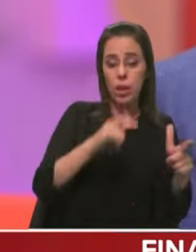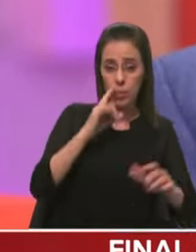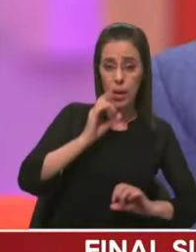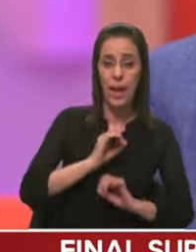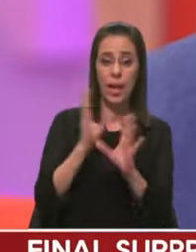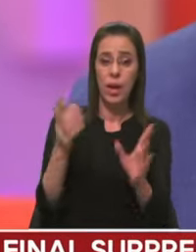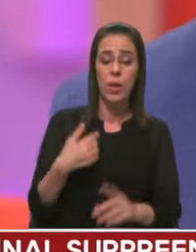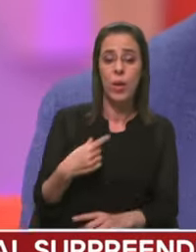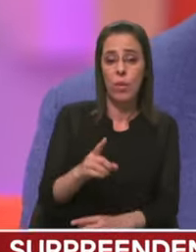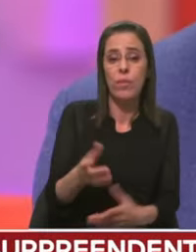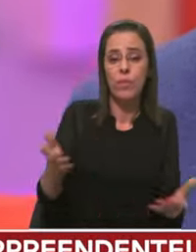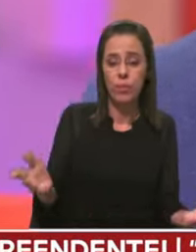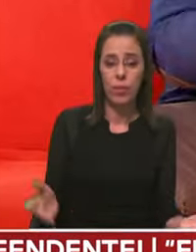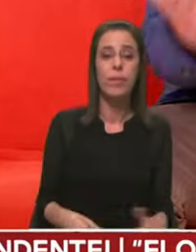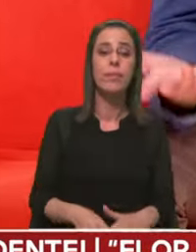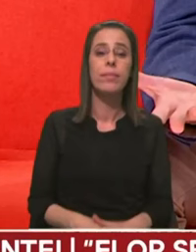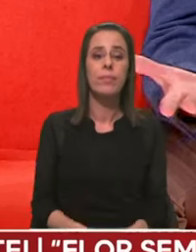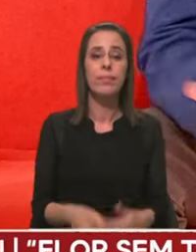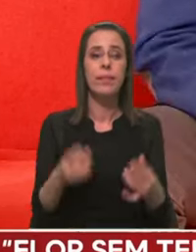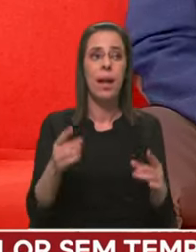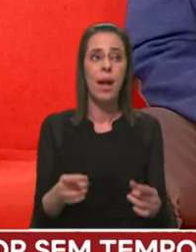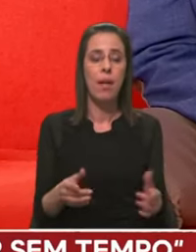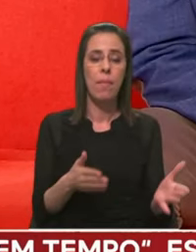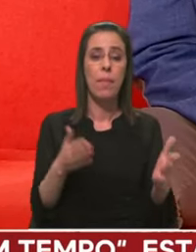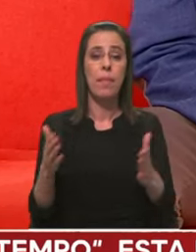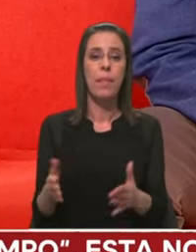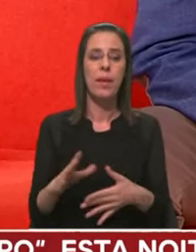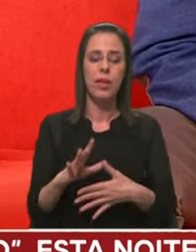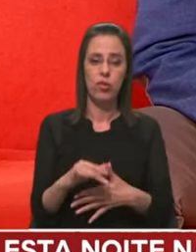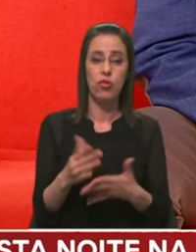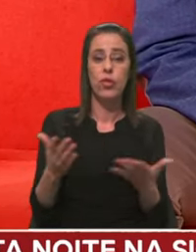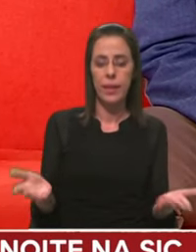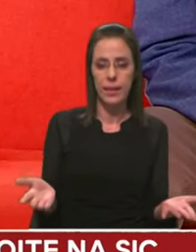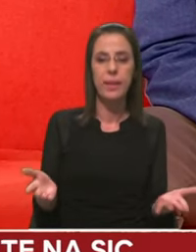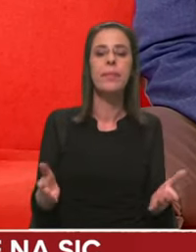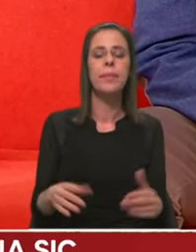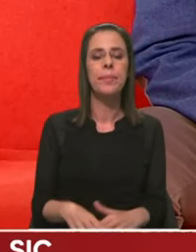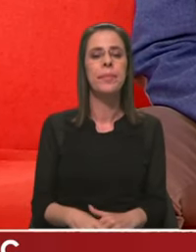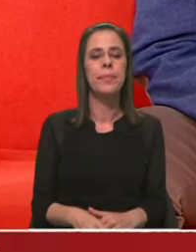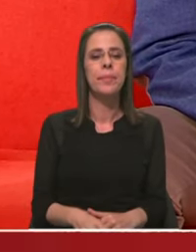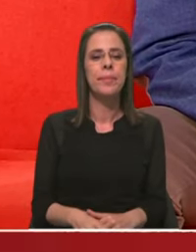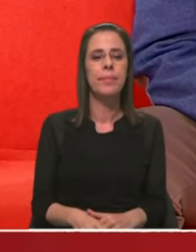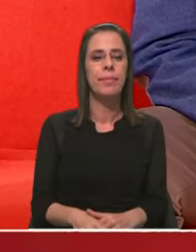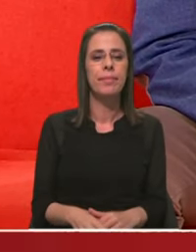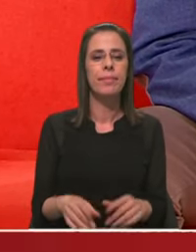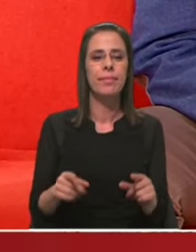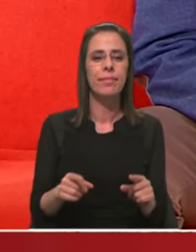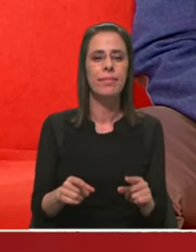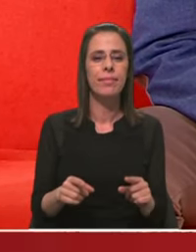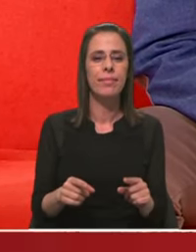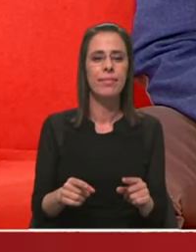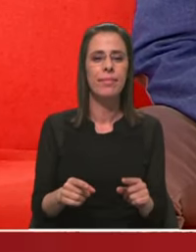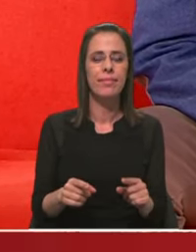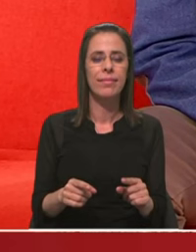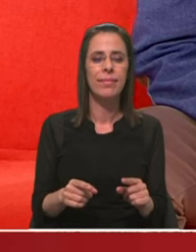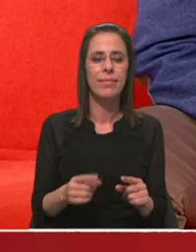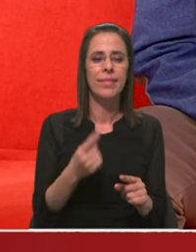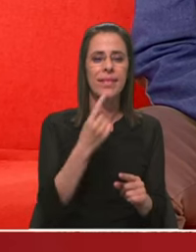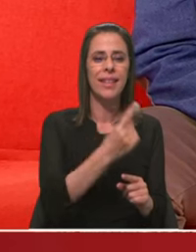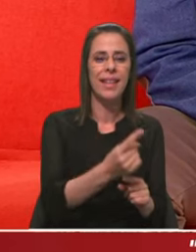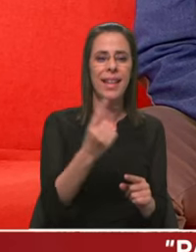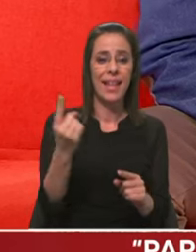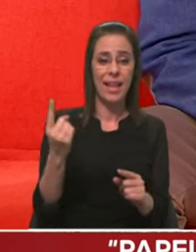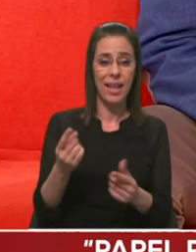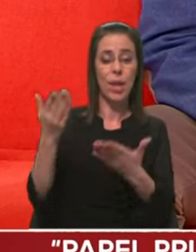óbvio não é e mas pronto há ali uma parte chata Se quisermos e cada